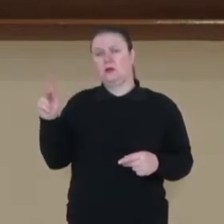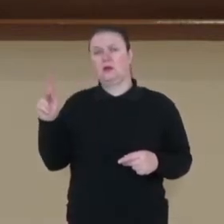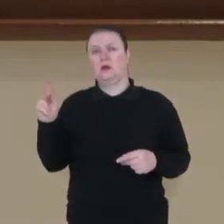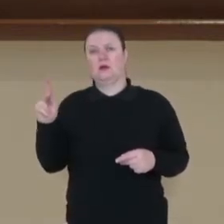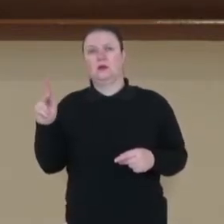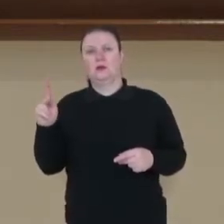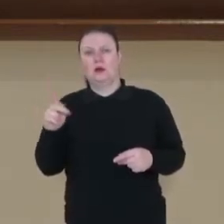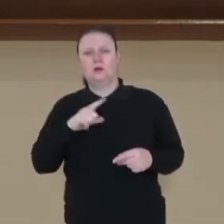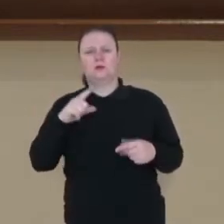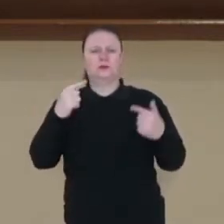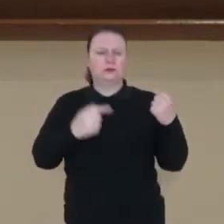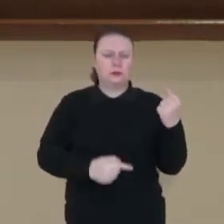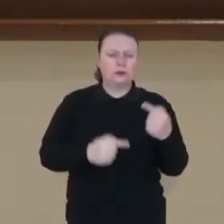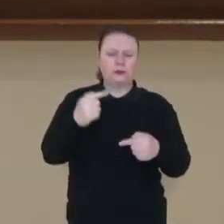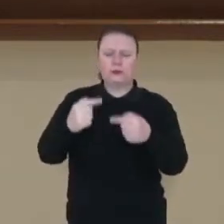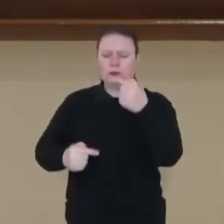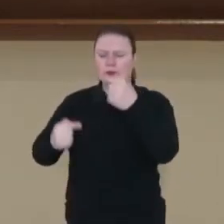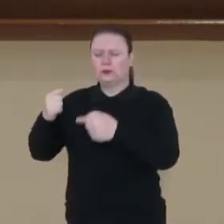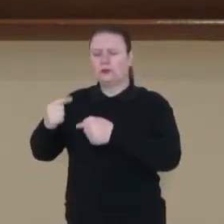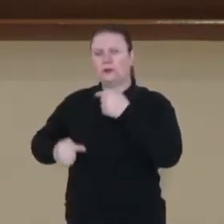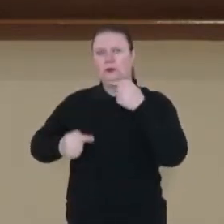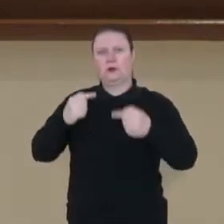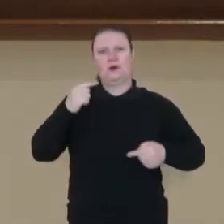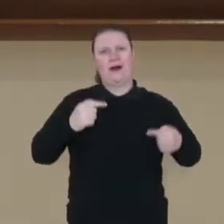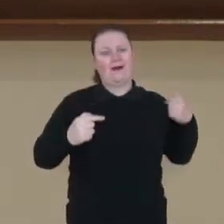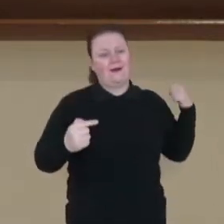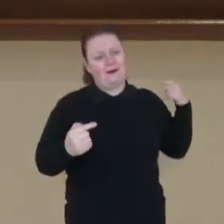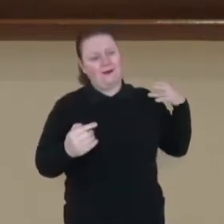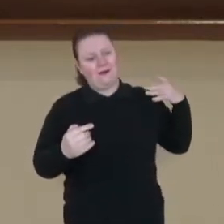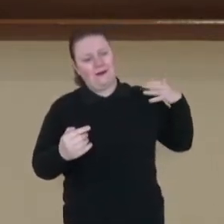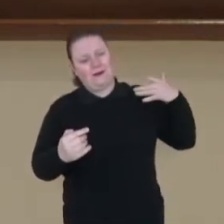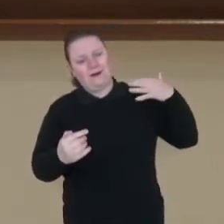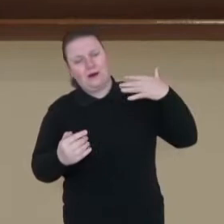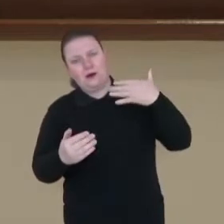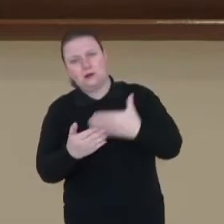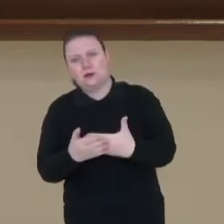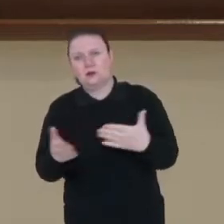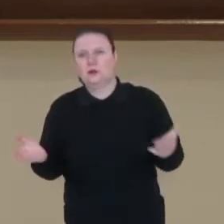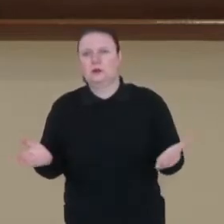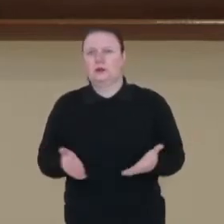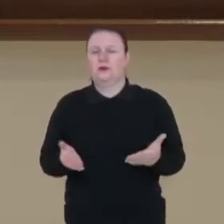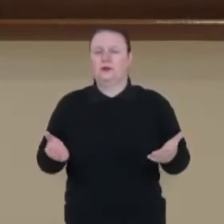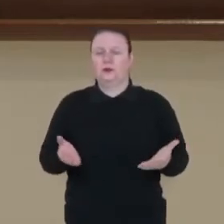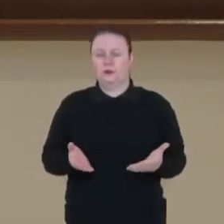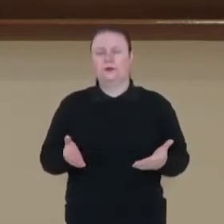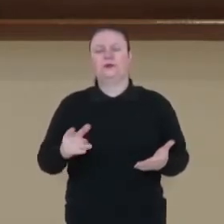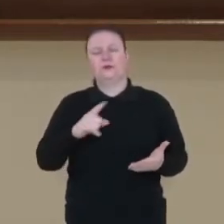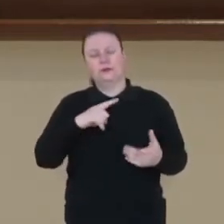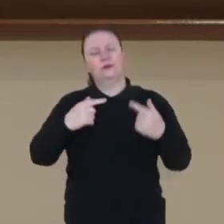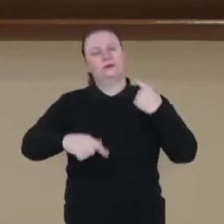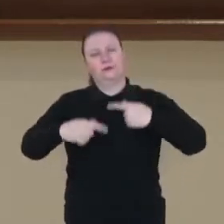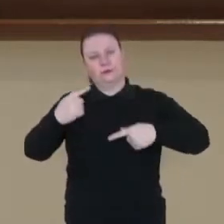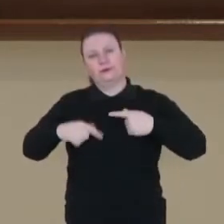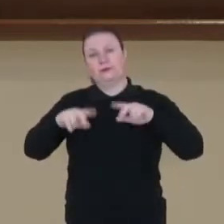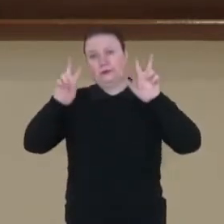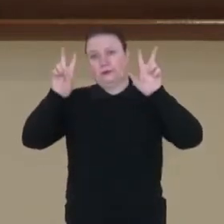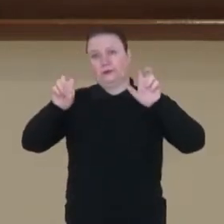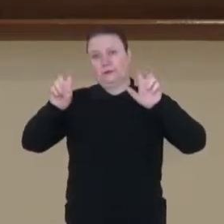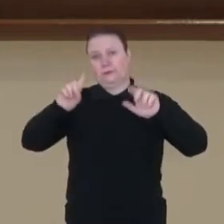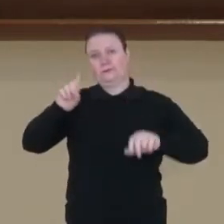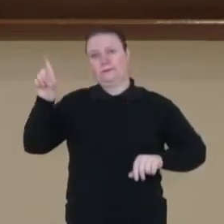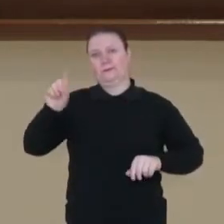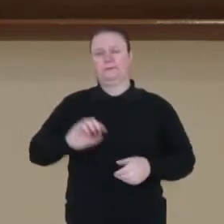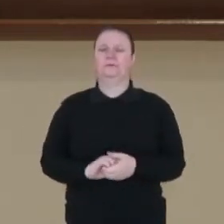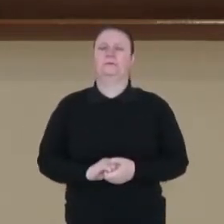deram muito o que falar. Aliás, elas ainda dão muito o que falar. Bom, o Charles Darwin, ele vai